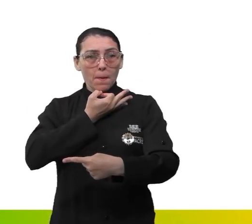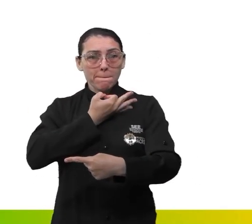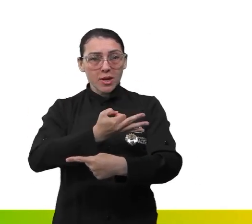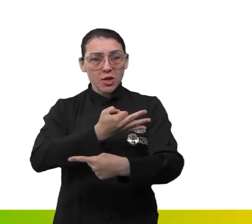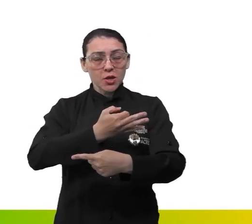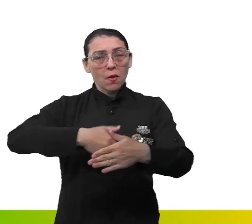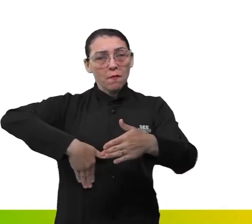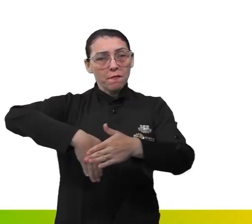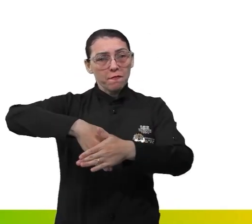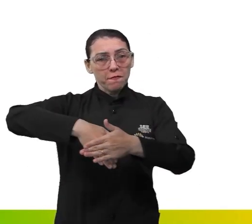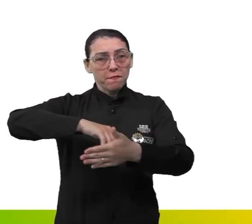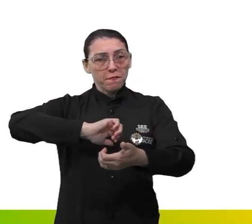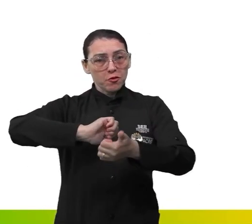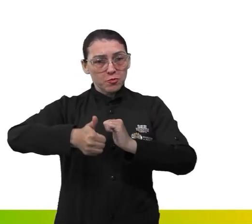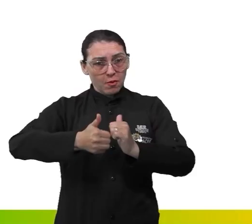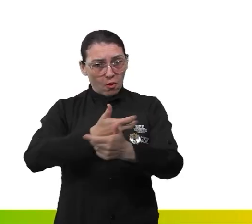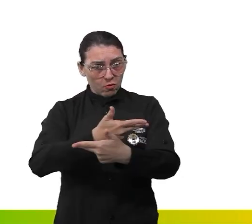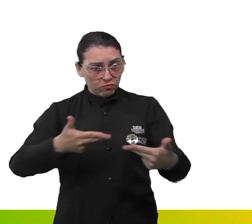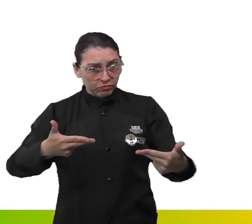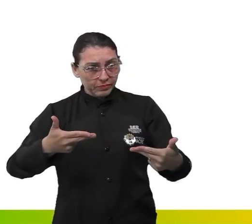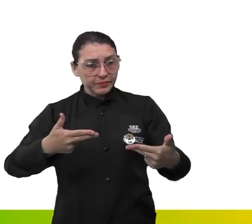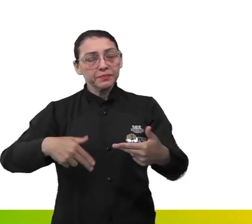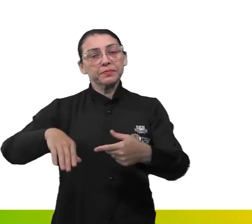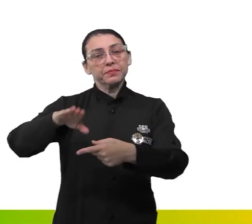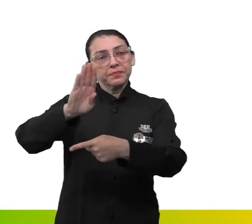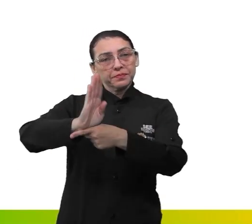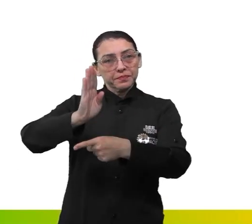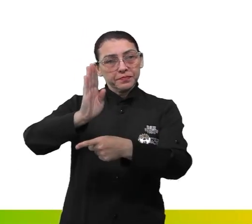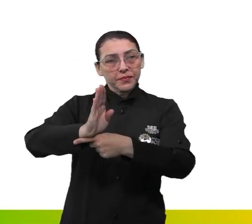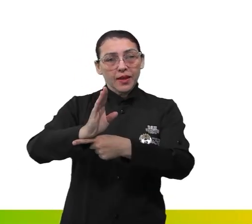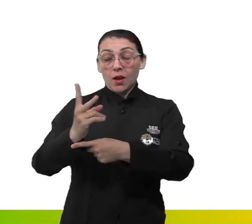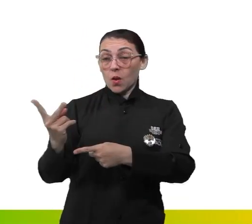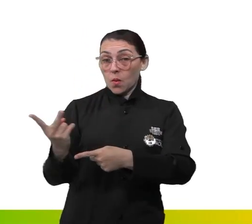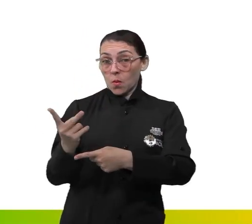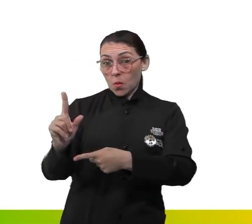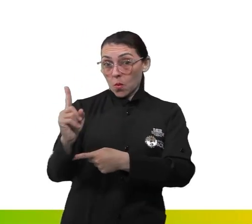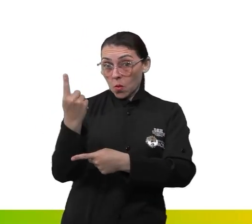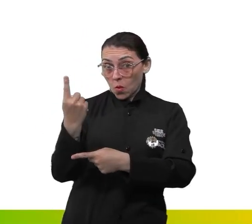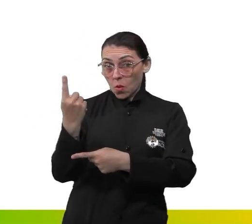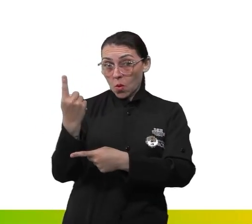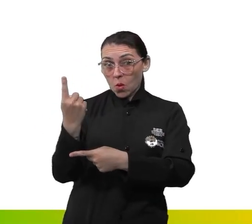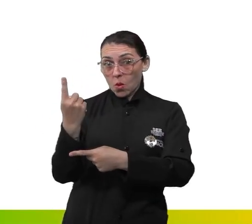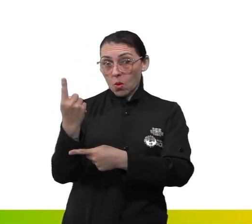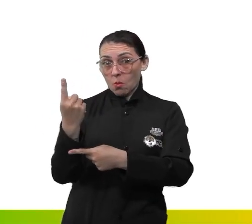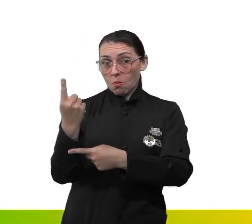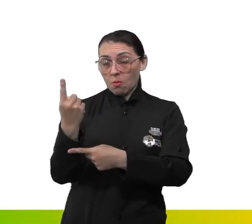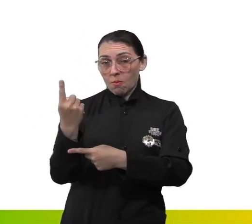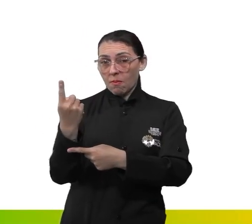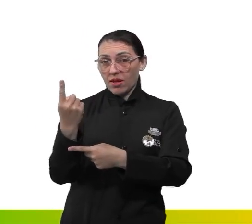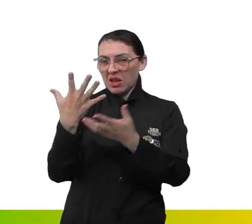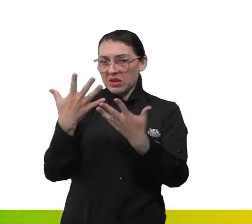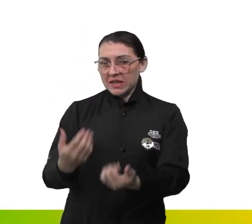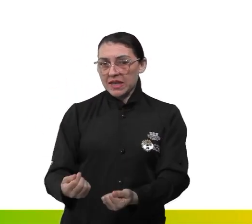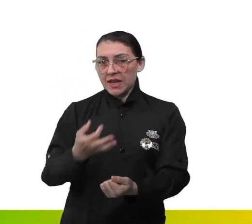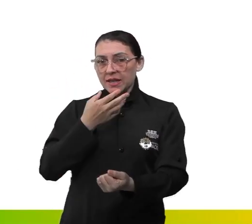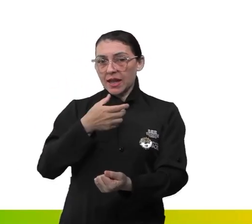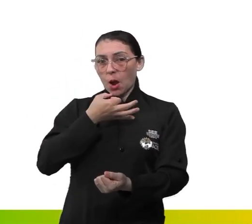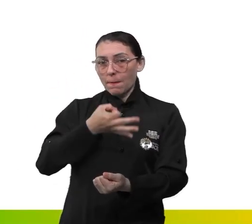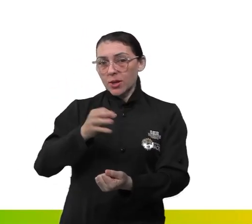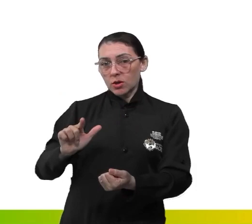sobre futebol. Letra B, uma das amigas desconsidera as preferências da outra.